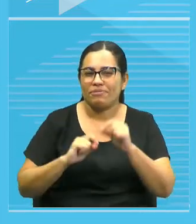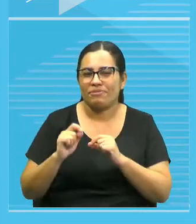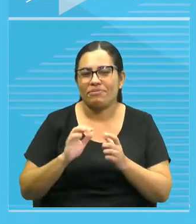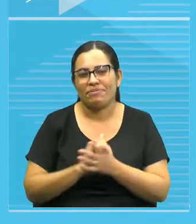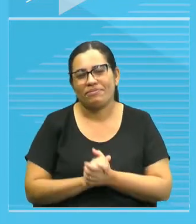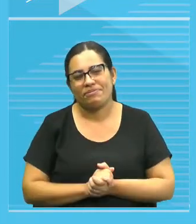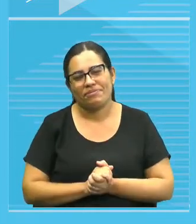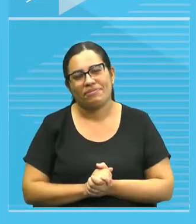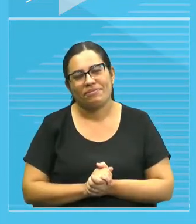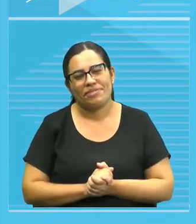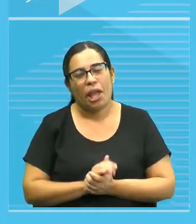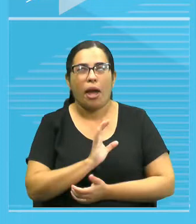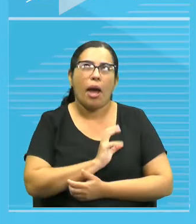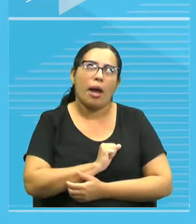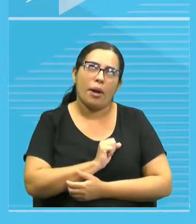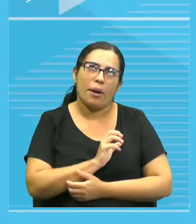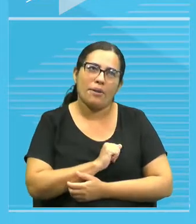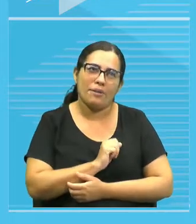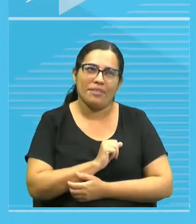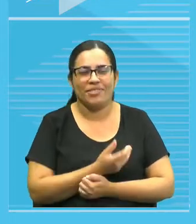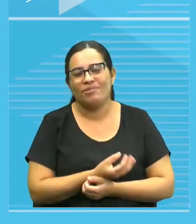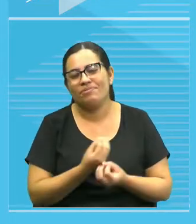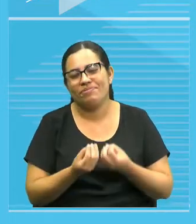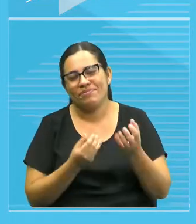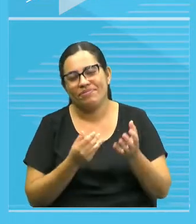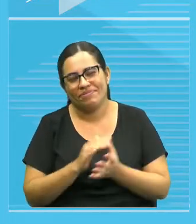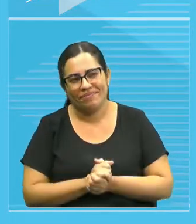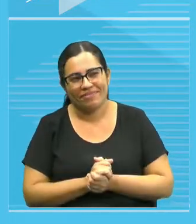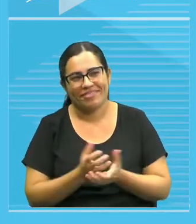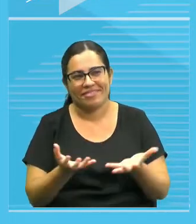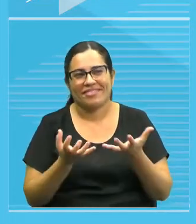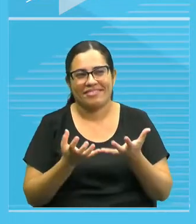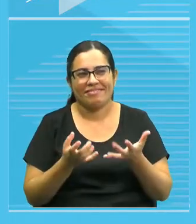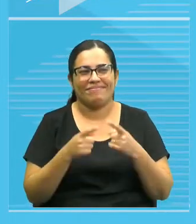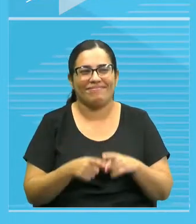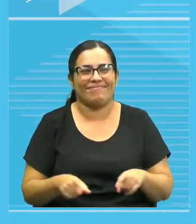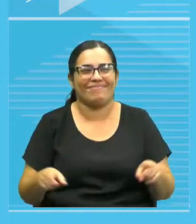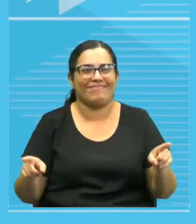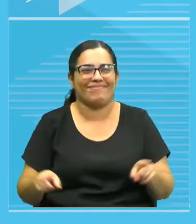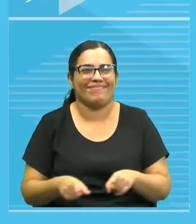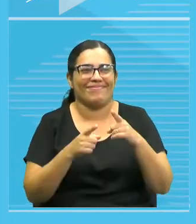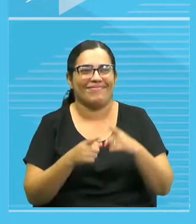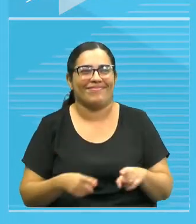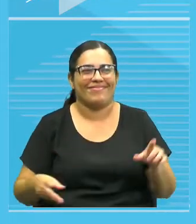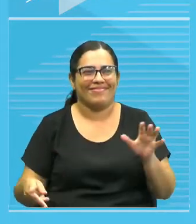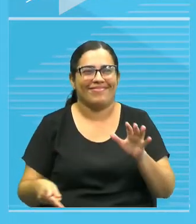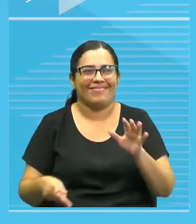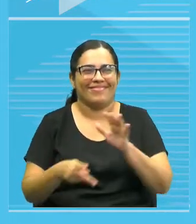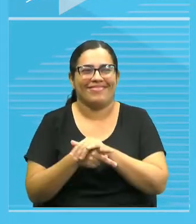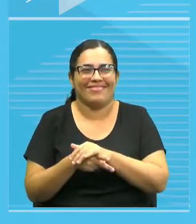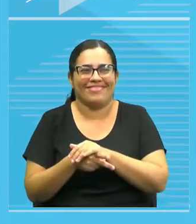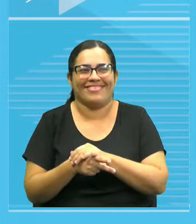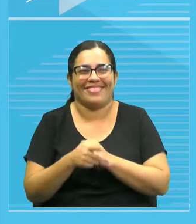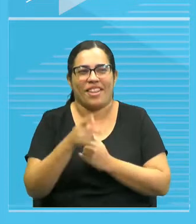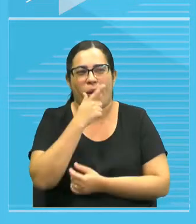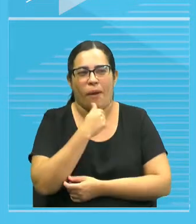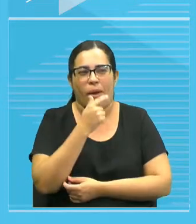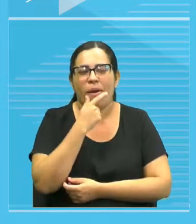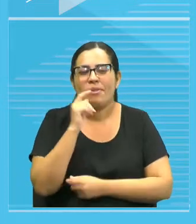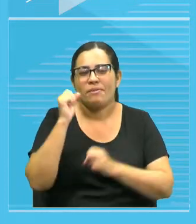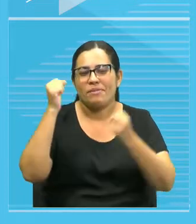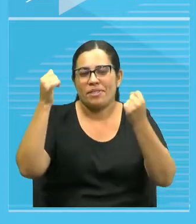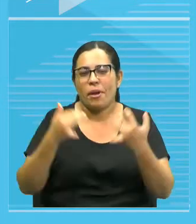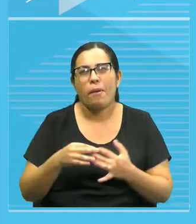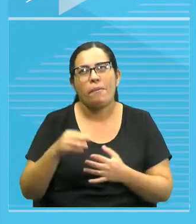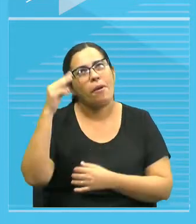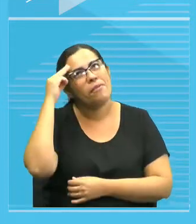meio apaixonada, ela pediu aqui uma música do Leonardo Sullivan,